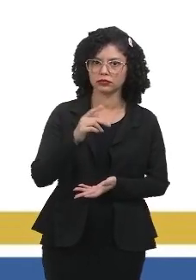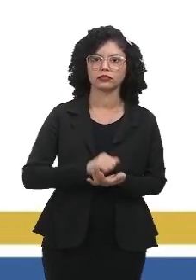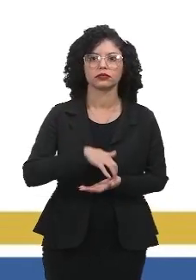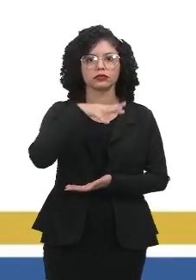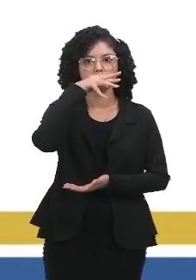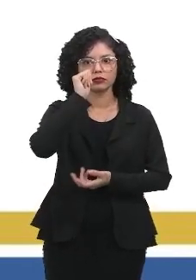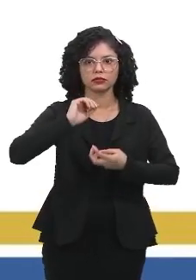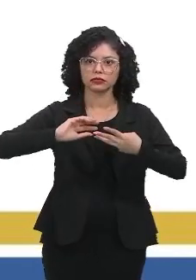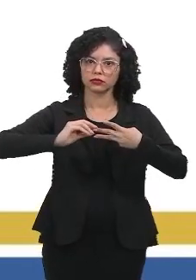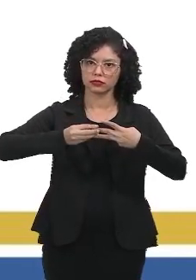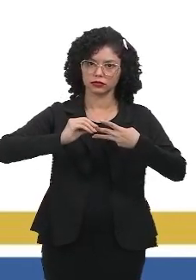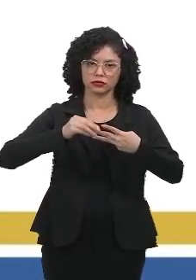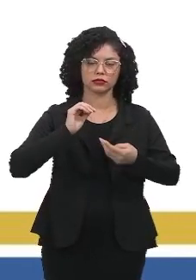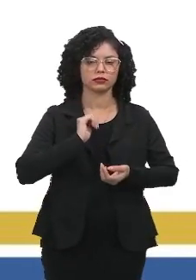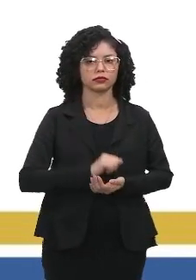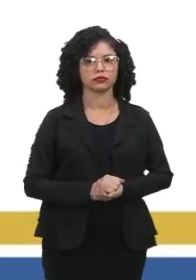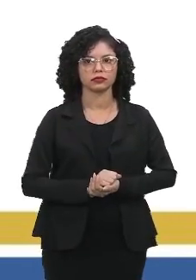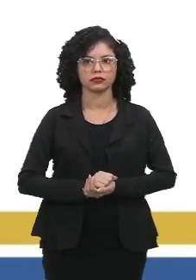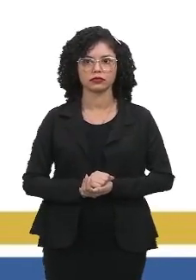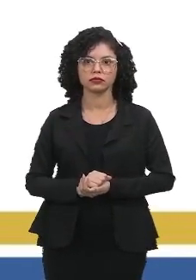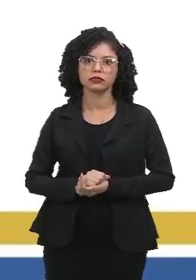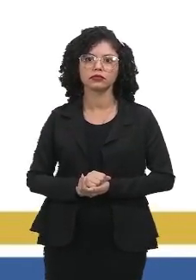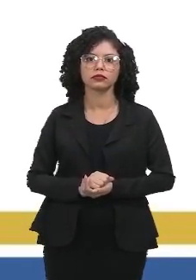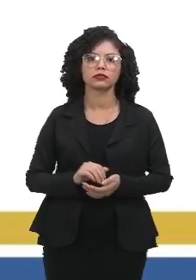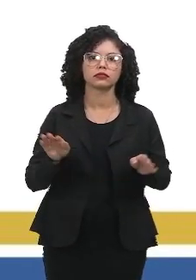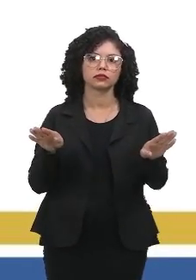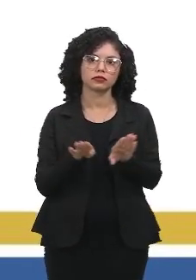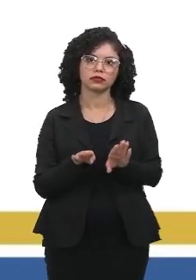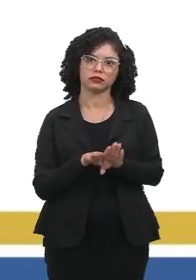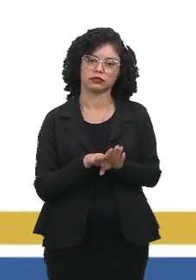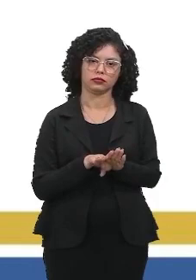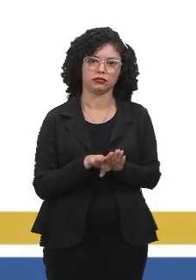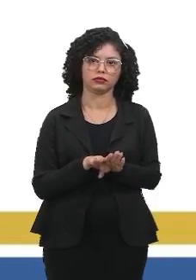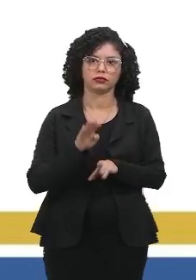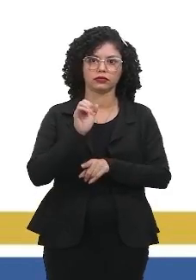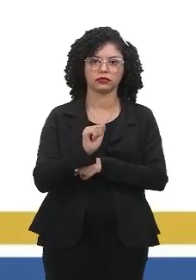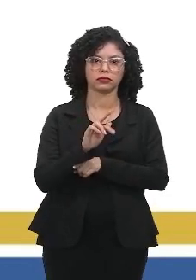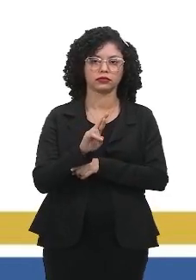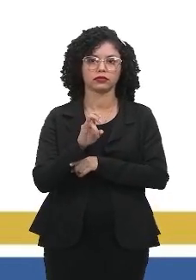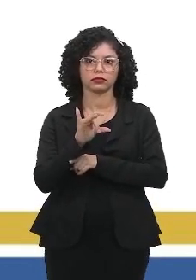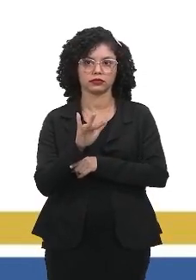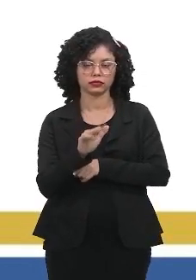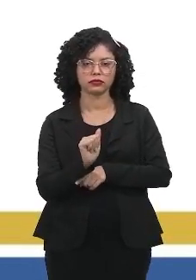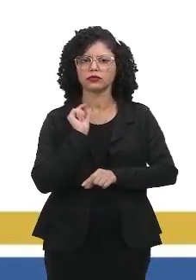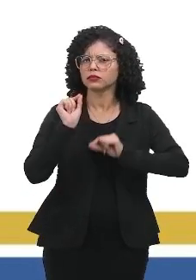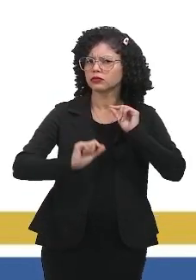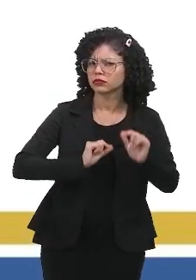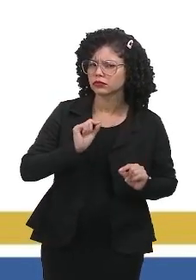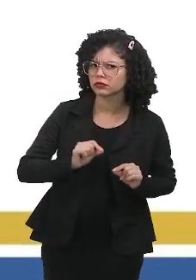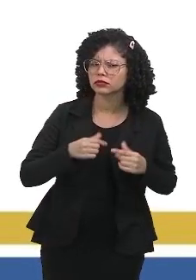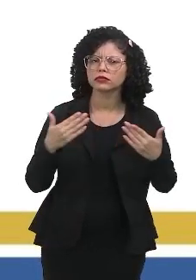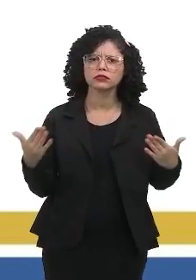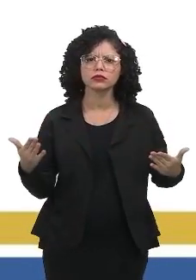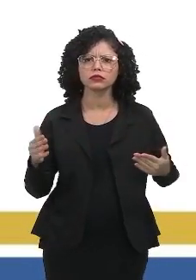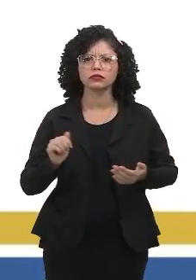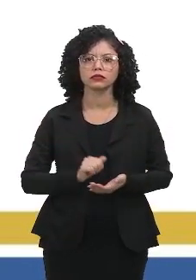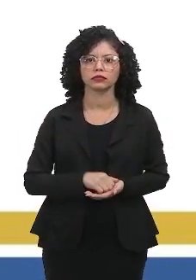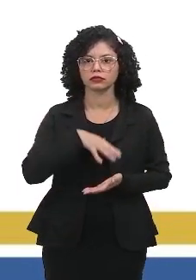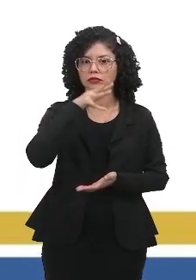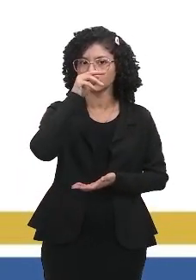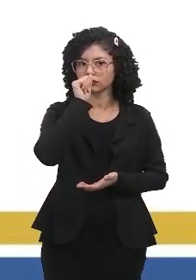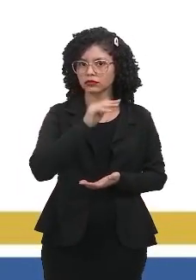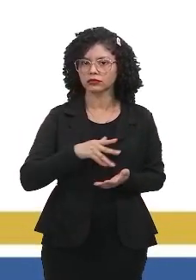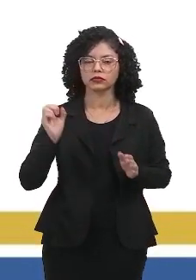respiração celular respiração celular aeróbica que que é respiração celular aeróbica é a